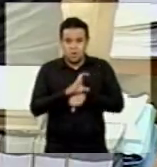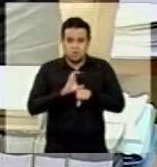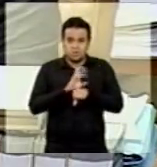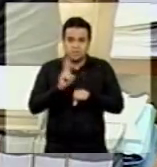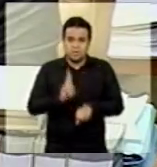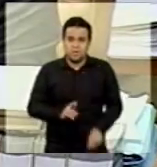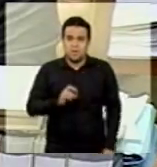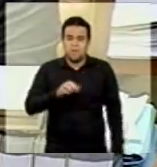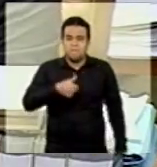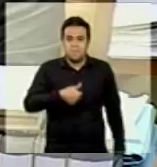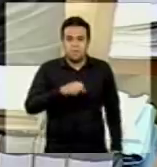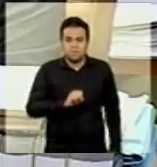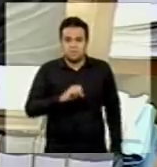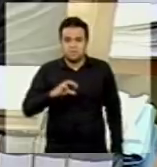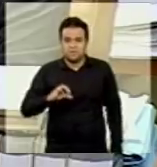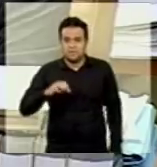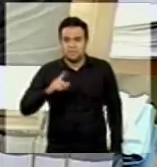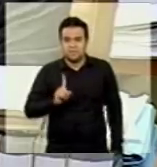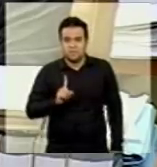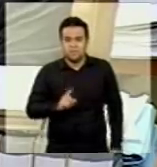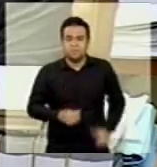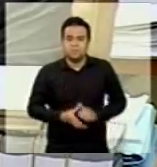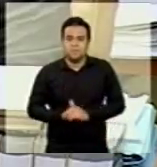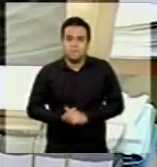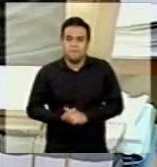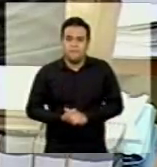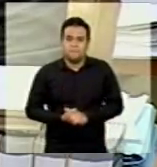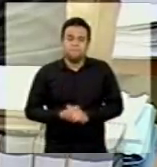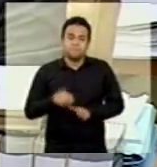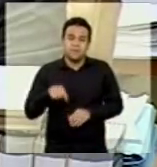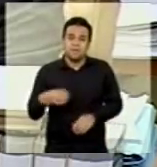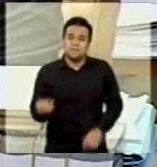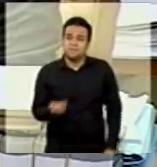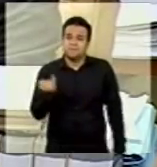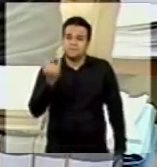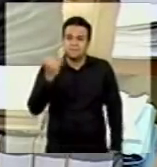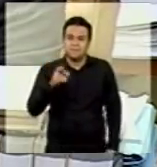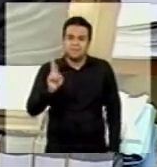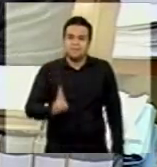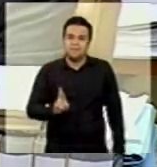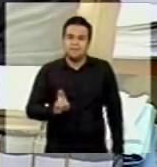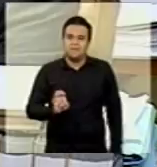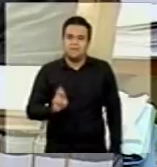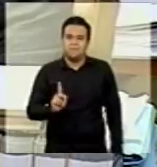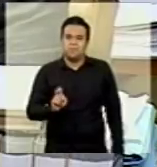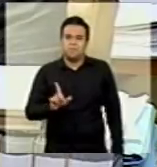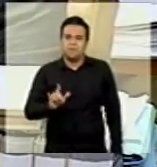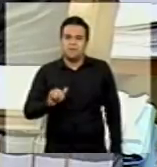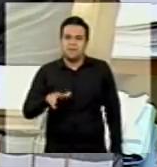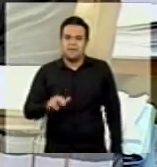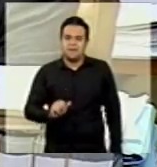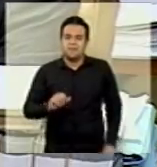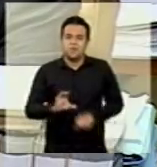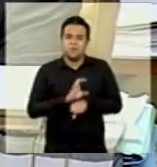de 1891, e como tal é elemento essencial da forma republicana que a Constituição